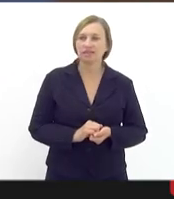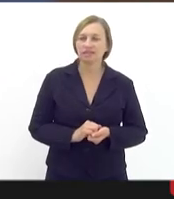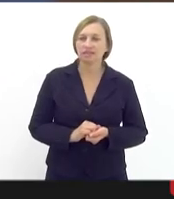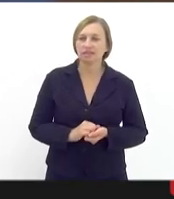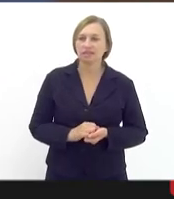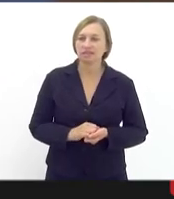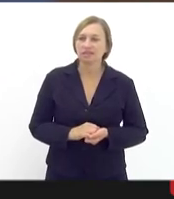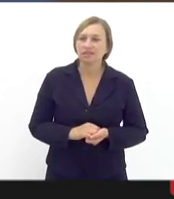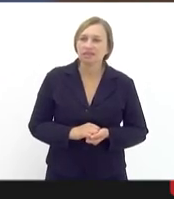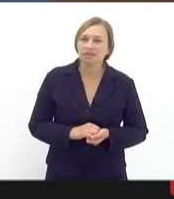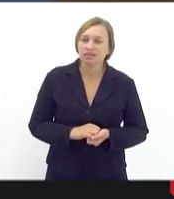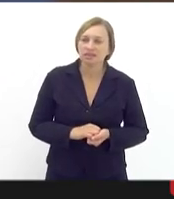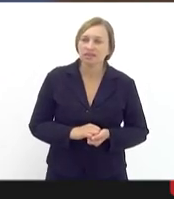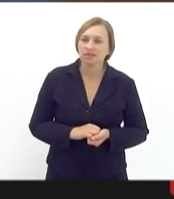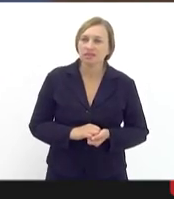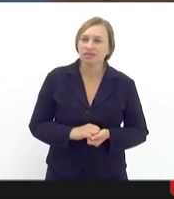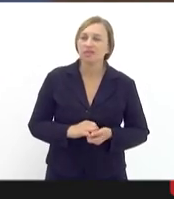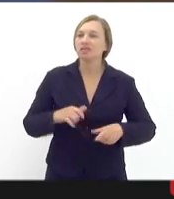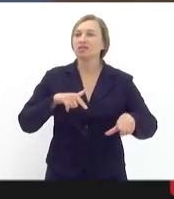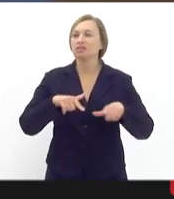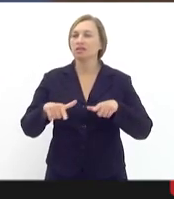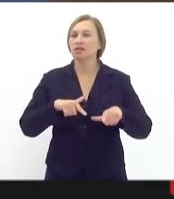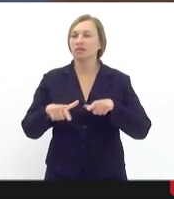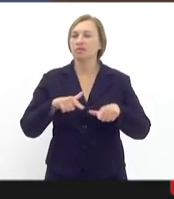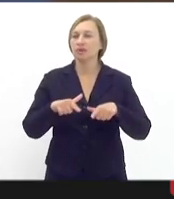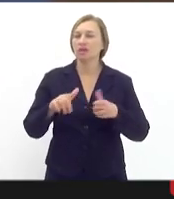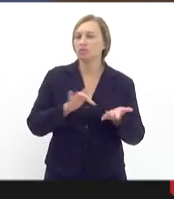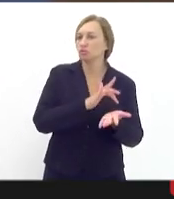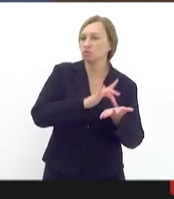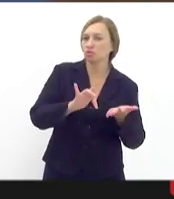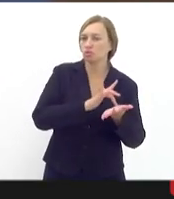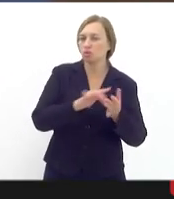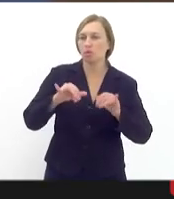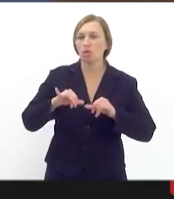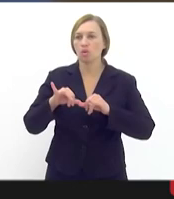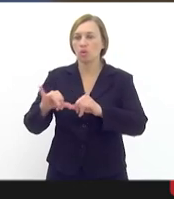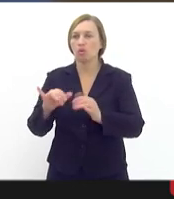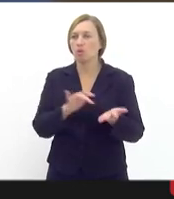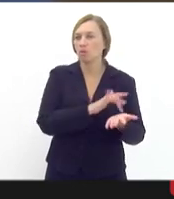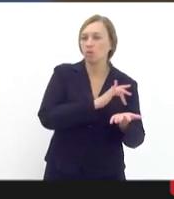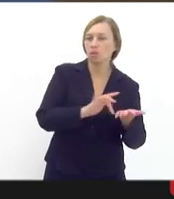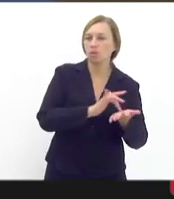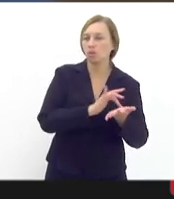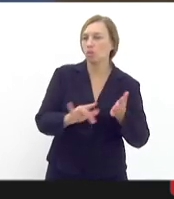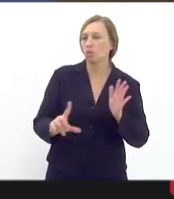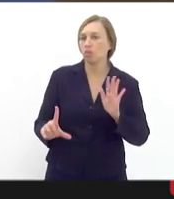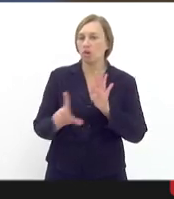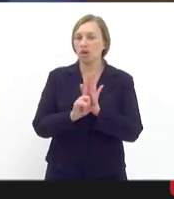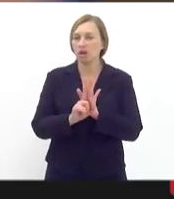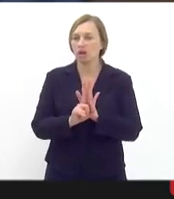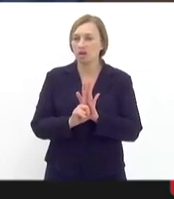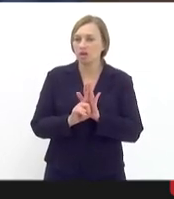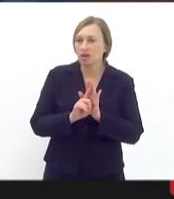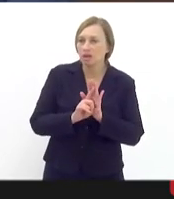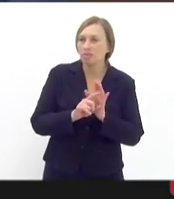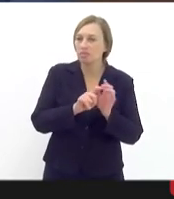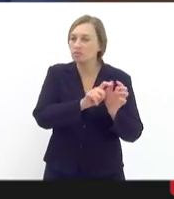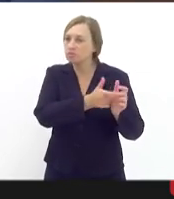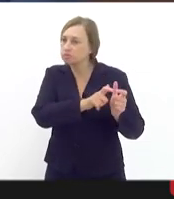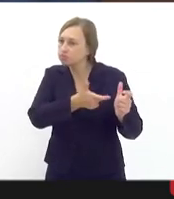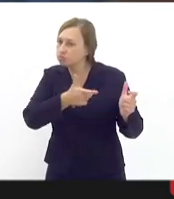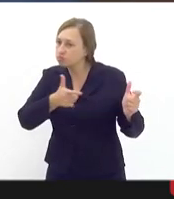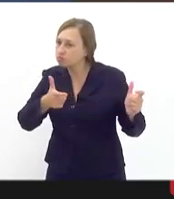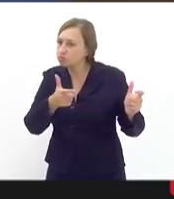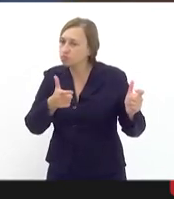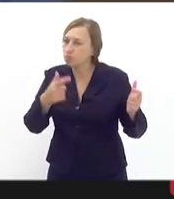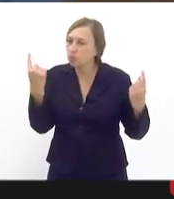que elaborou uma lei sobre serviços digitais e sobre mercados digitais. Uma legislação que ela é mais abrangente. E